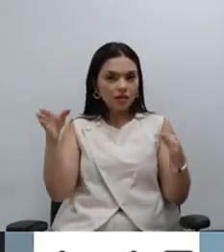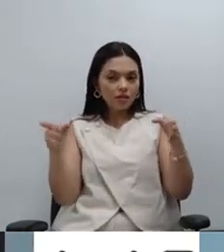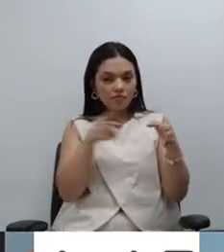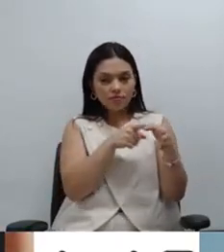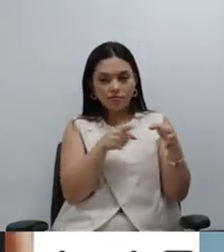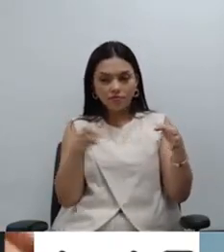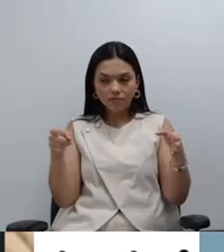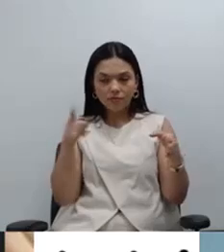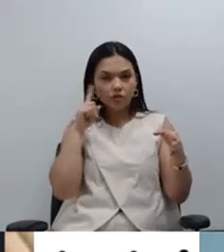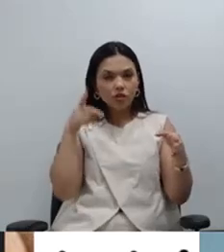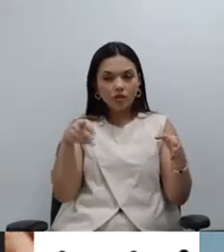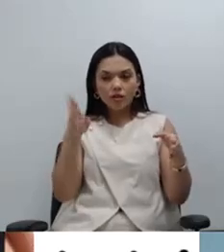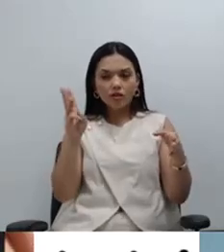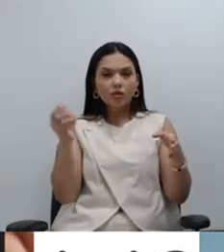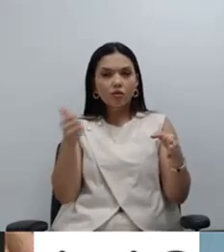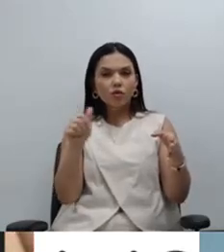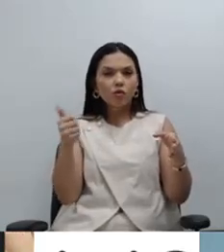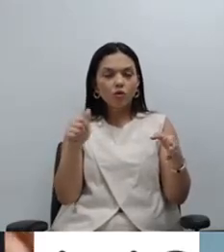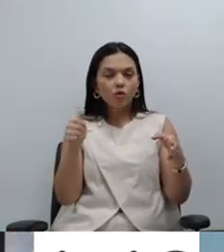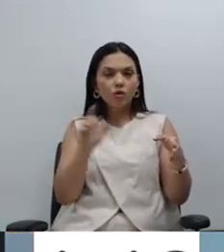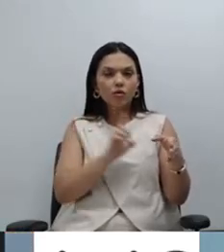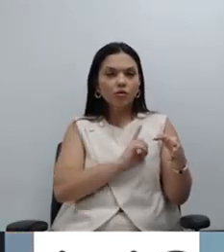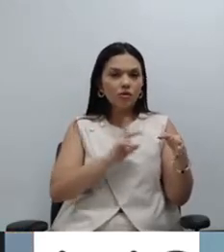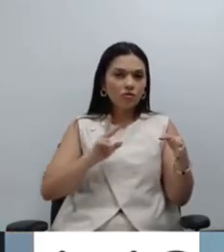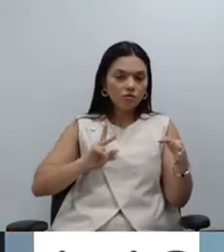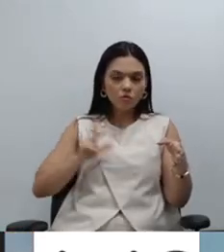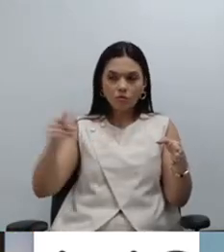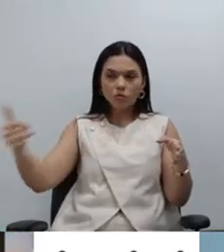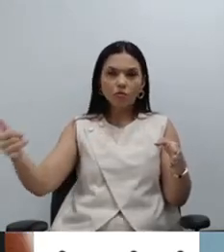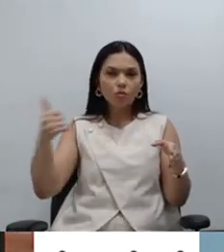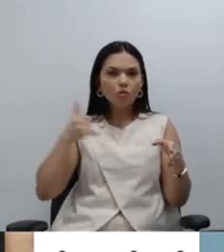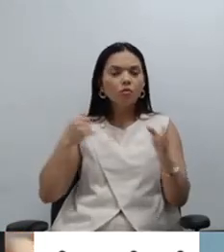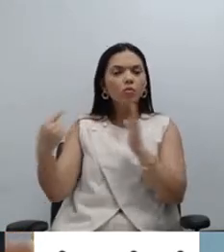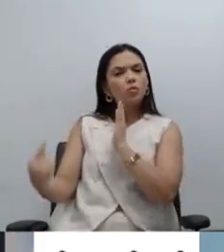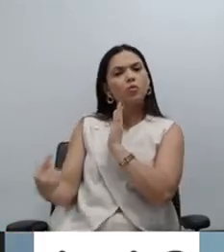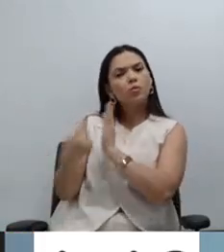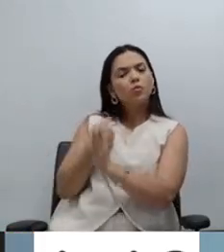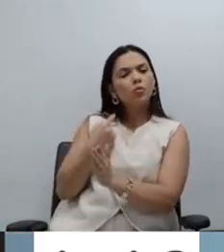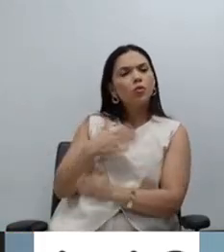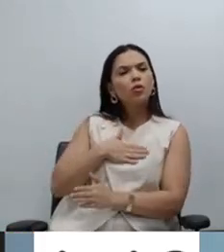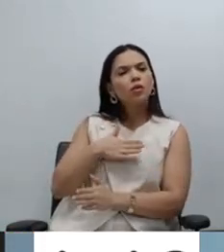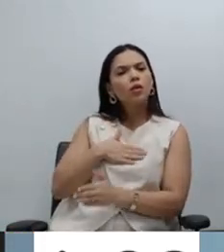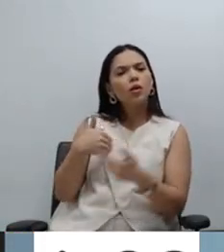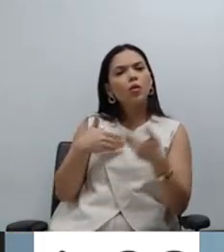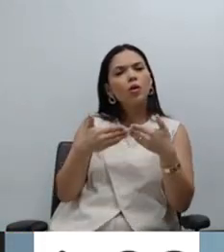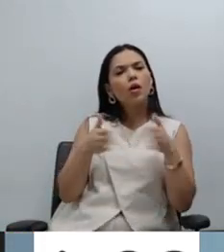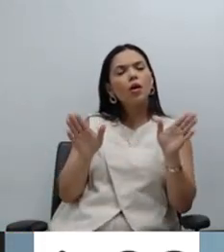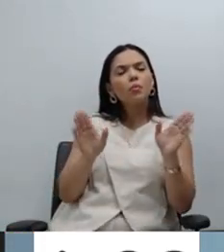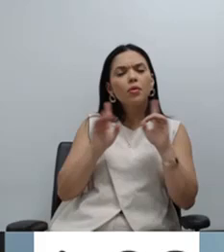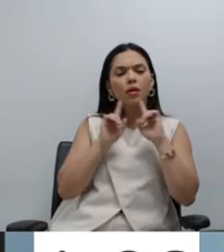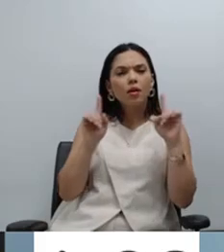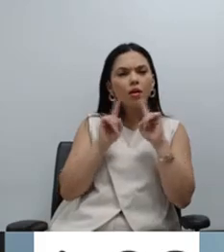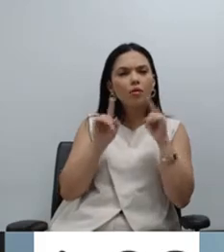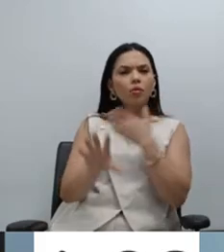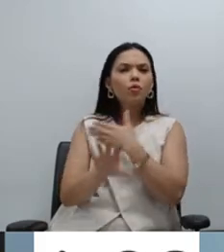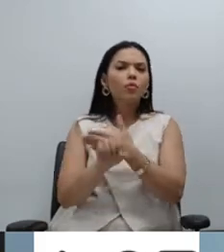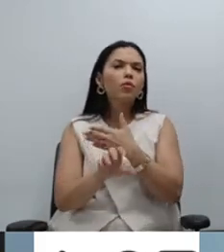dia 3/11, eu recebi uma ligação do defensor público me questionando por que eu havia aberto um chamado na